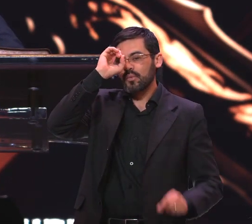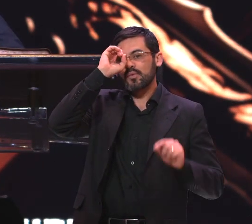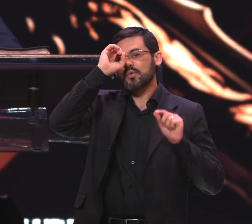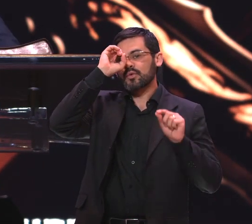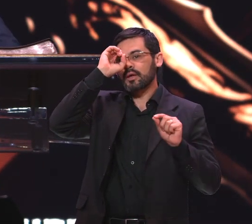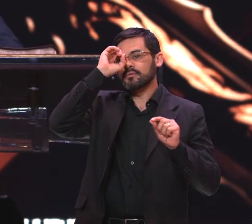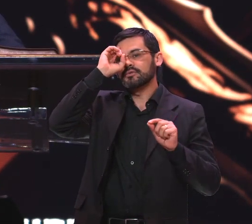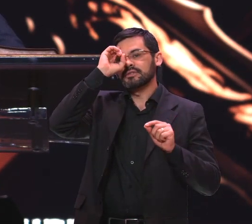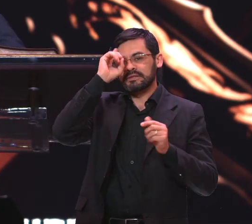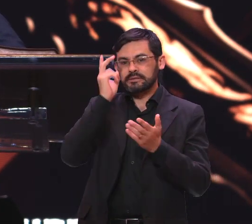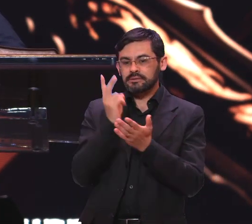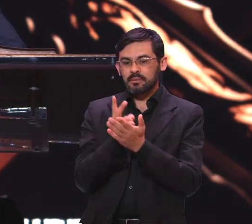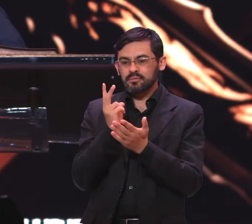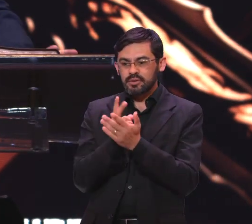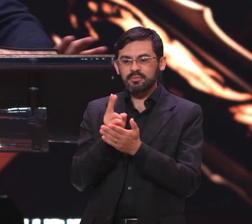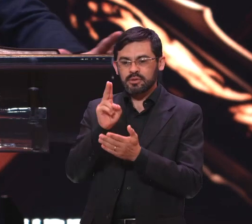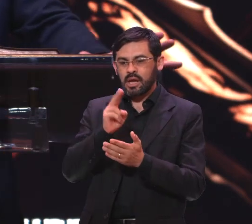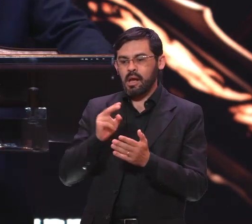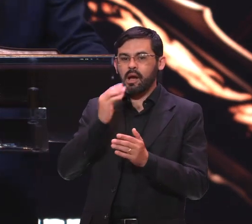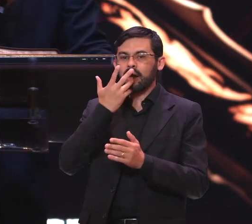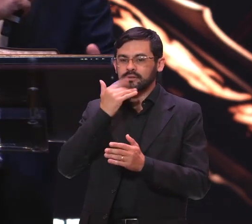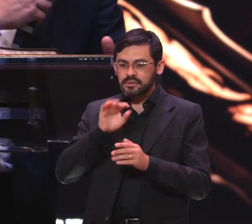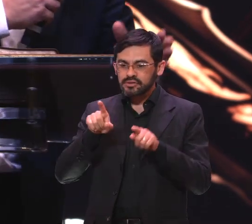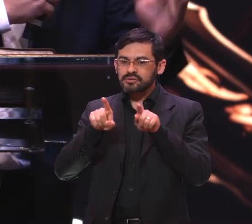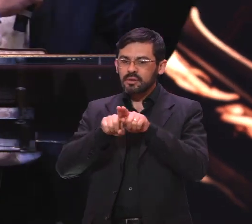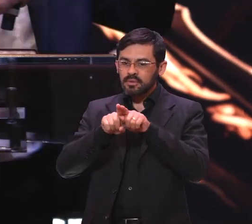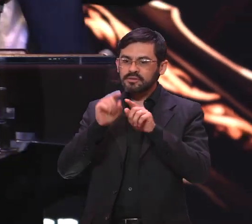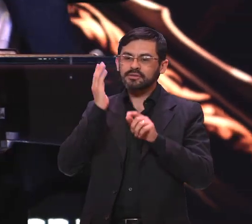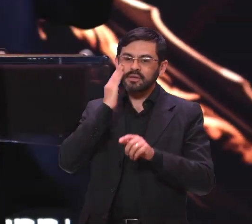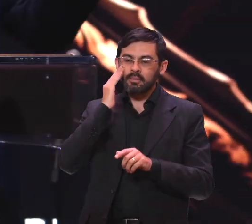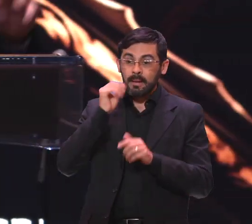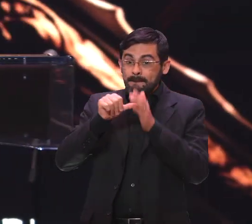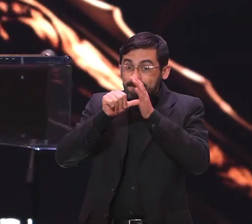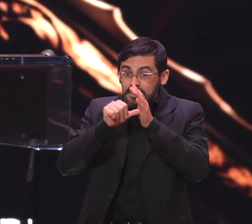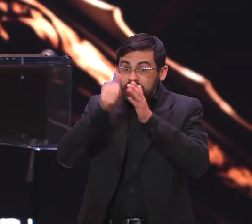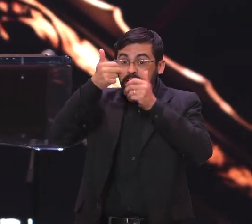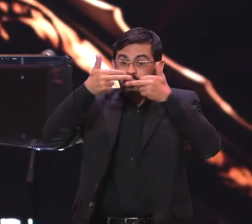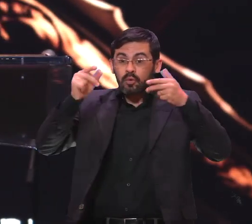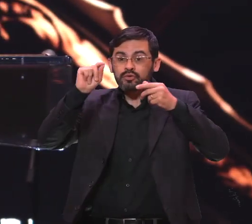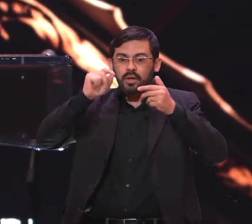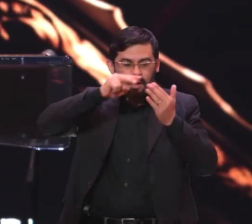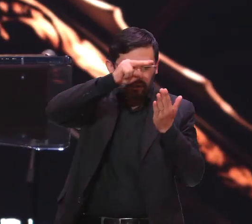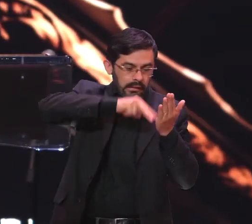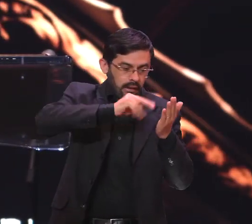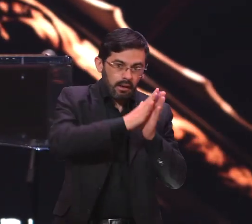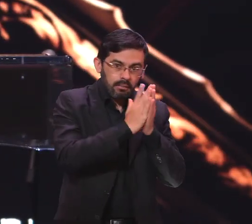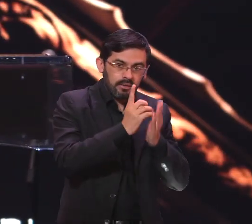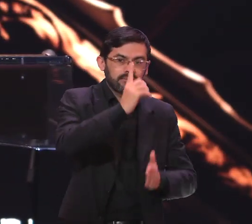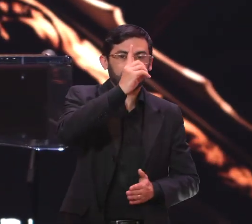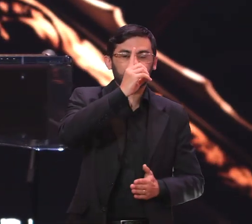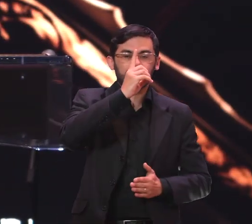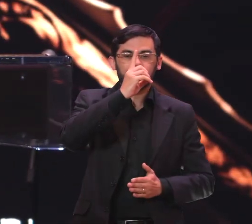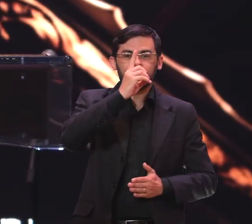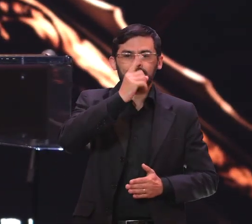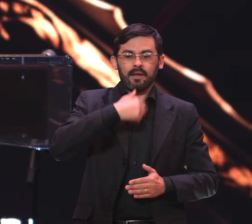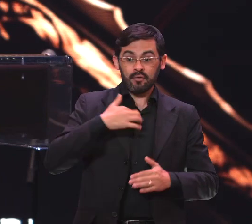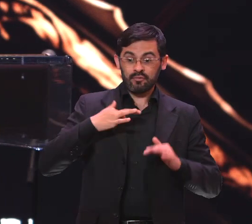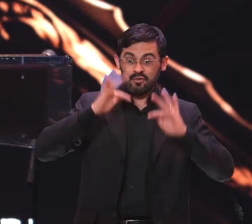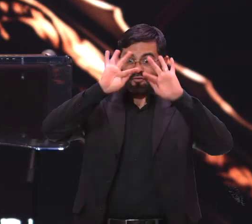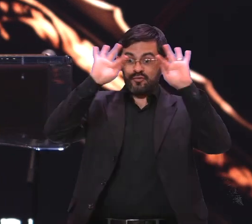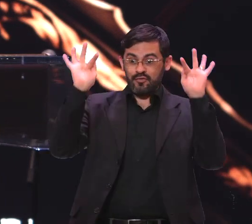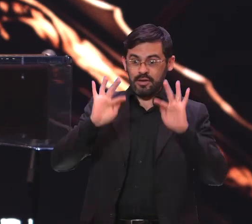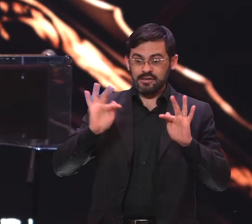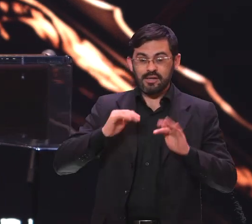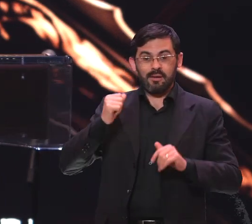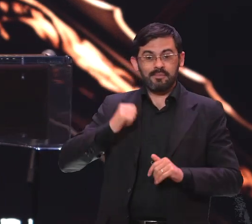com a espada nas mãos. As crianças já sabem, a primeira coisa do dia é ler a Bíblia. Esses dias eu fiquei feliz, a Nina